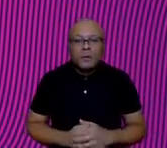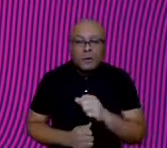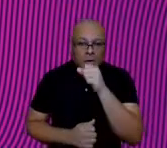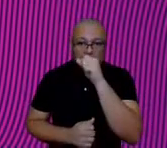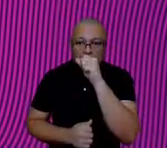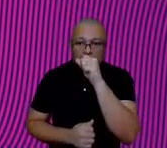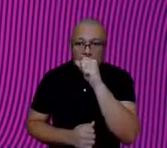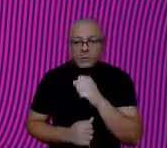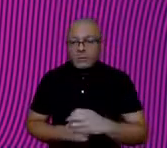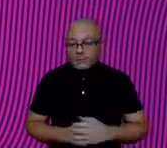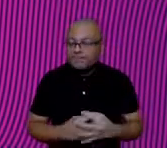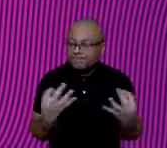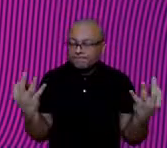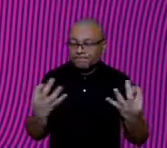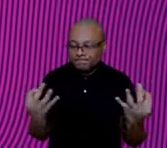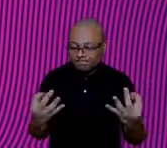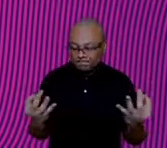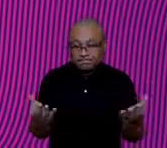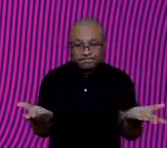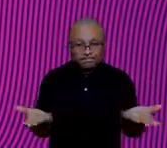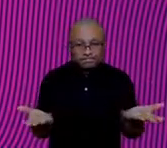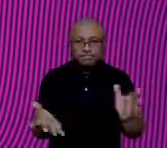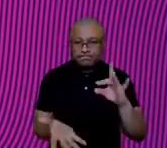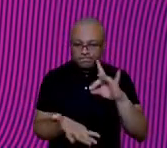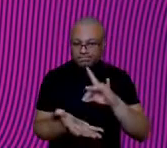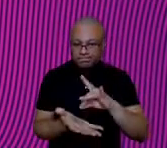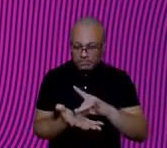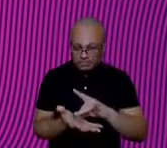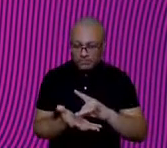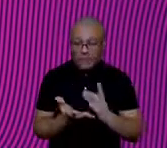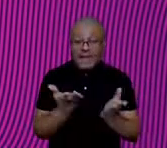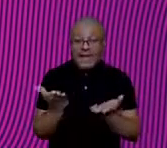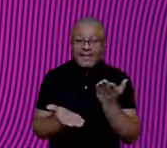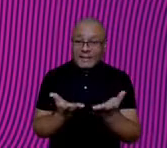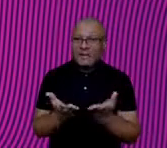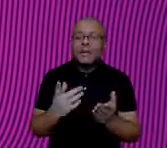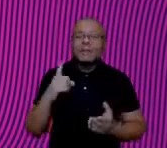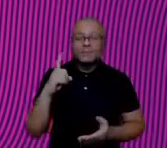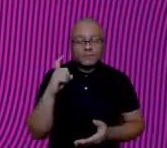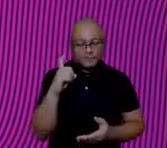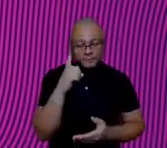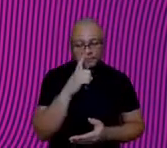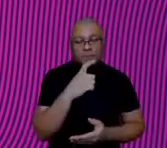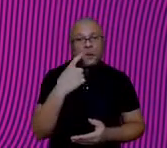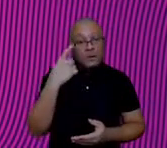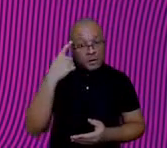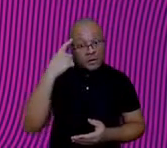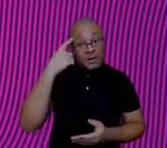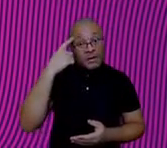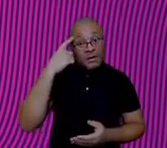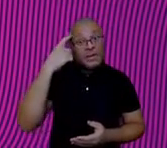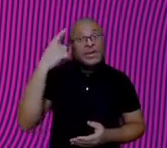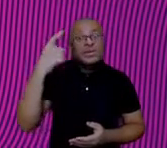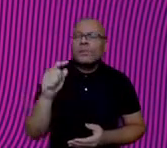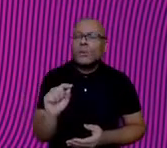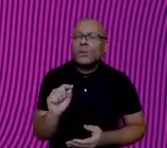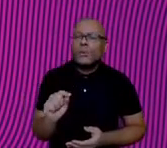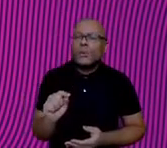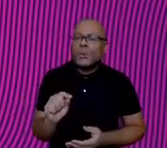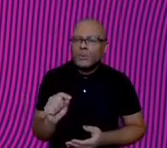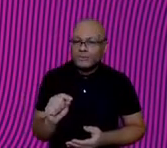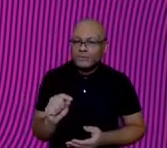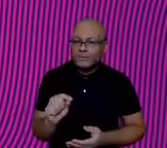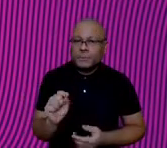Perfeito. Hoje, na verdade, então, a terapia é complexa. Eu acho que a minha ideia não era nem, assim, vamos dizer, mostrar o